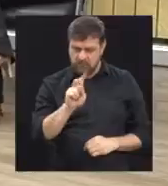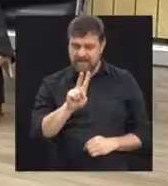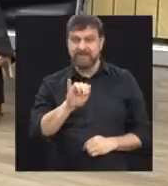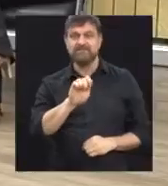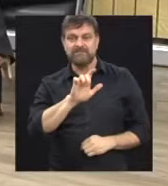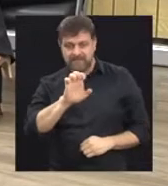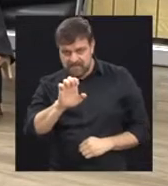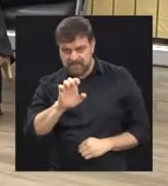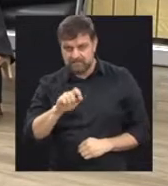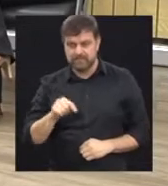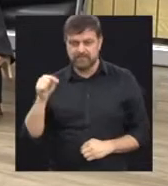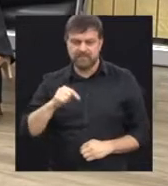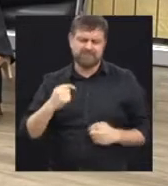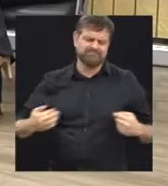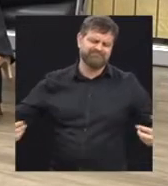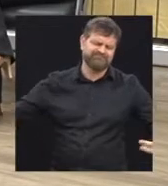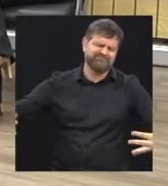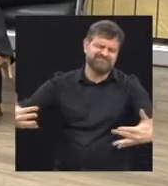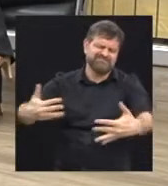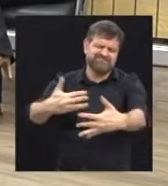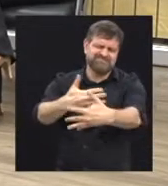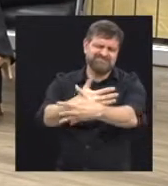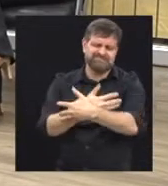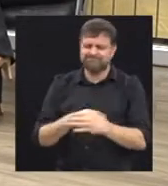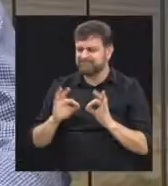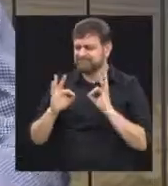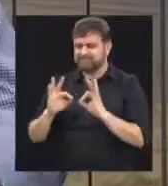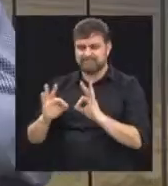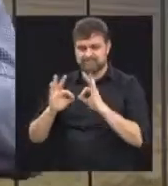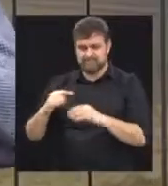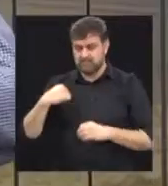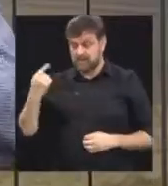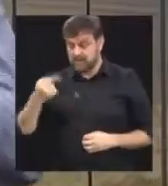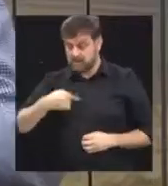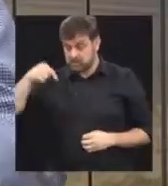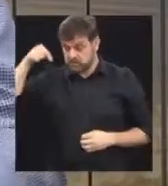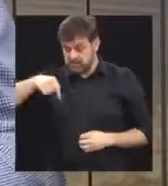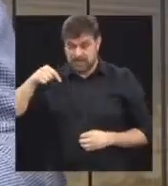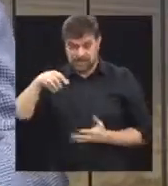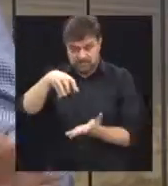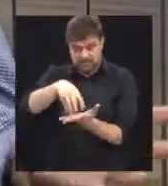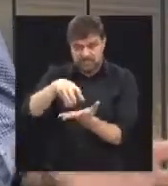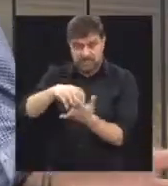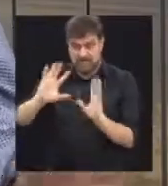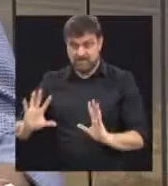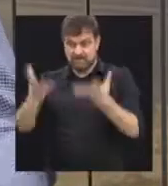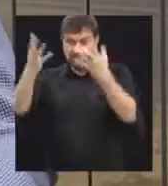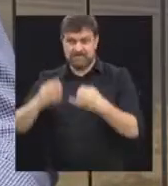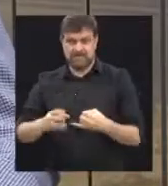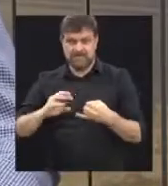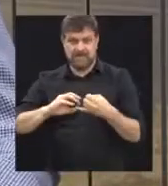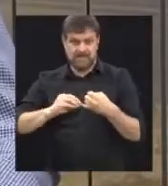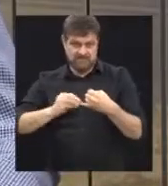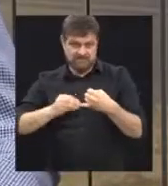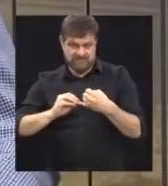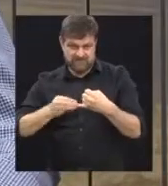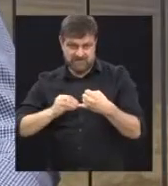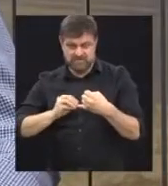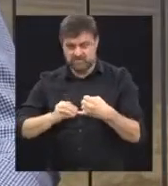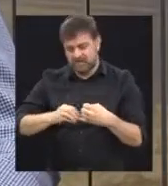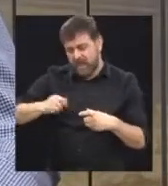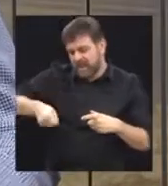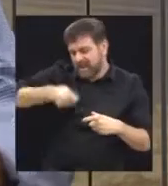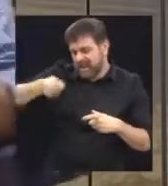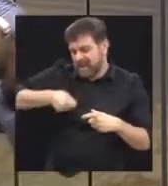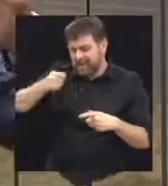A receptividade é excelente. Pessoal, a gente faz alguns eventos lá na entidade. Por exemplo, fizemos uma feijoada há um mês